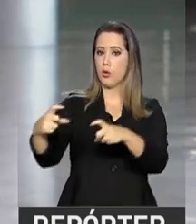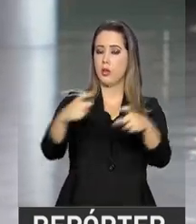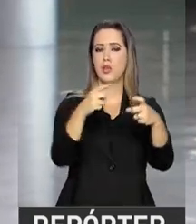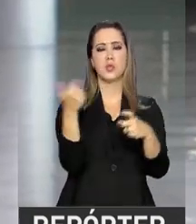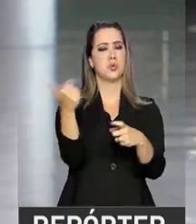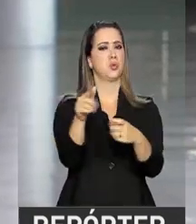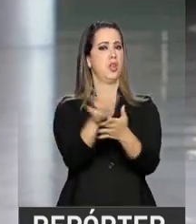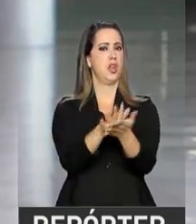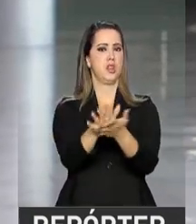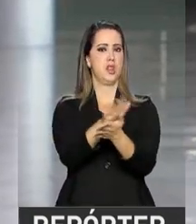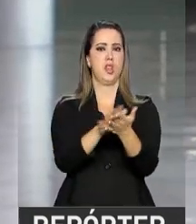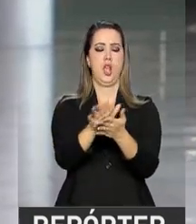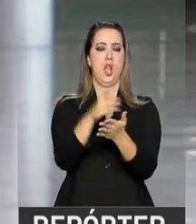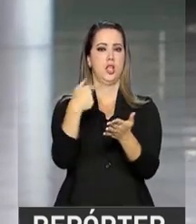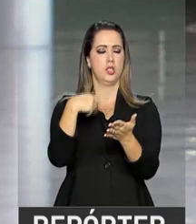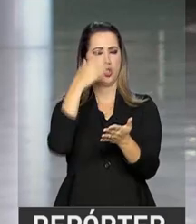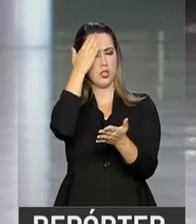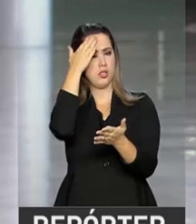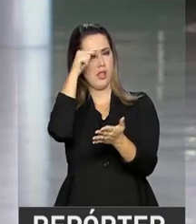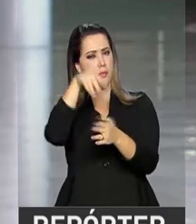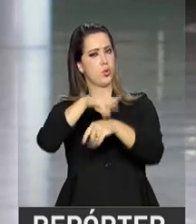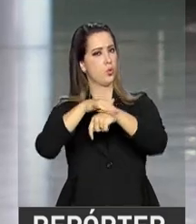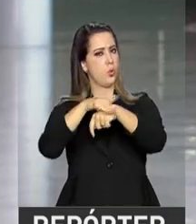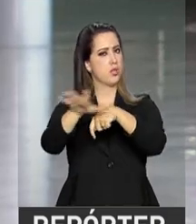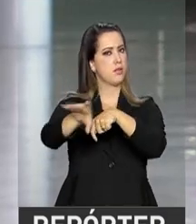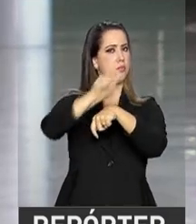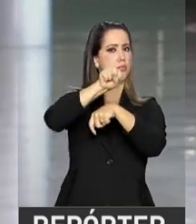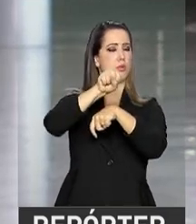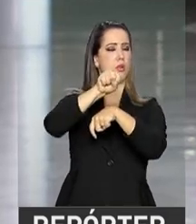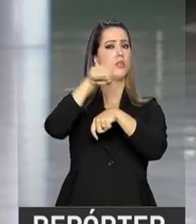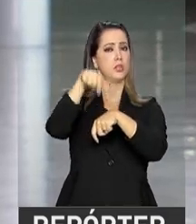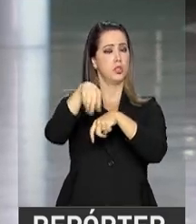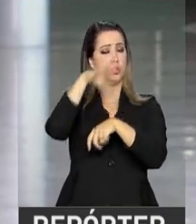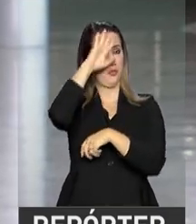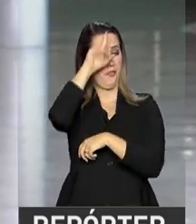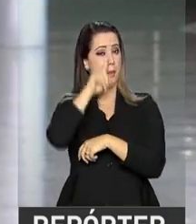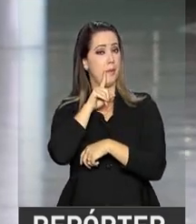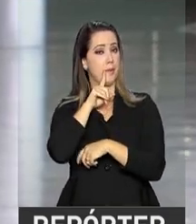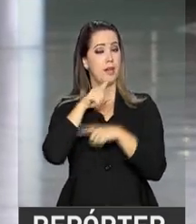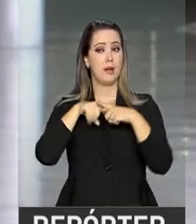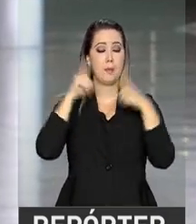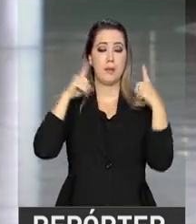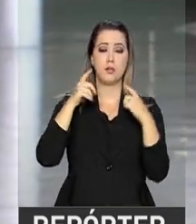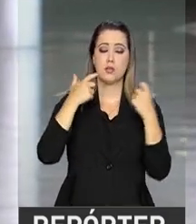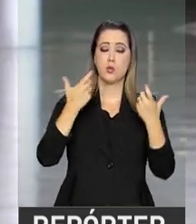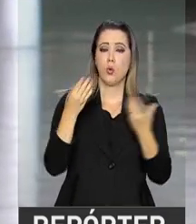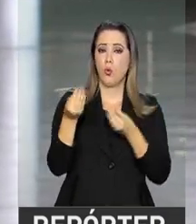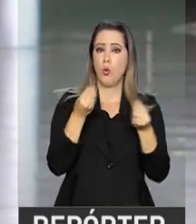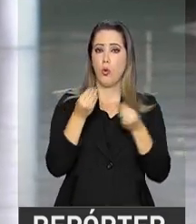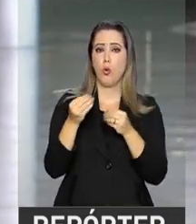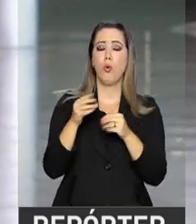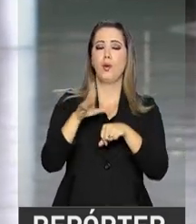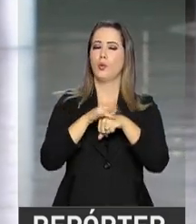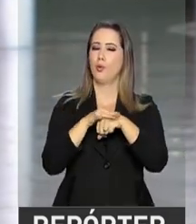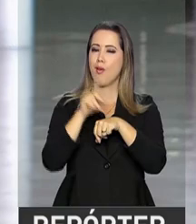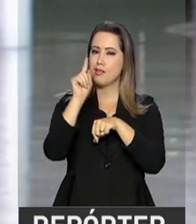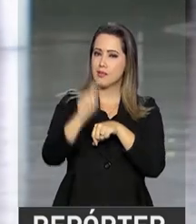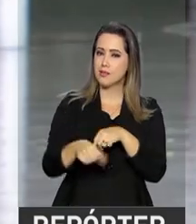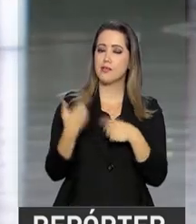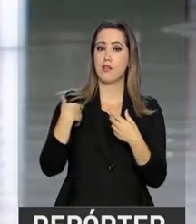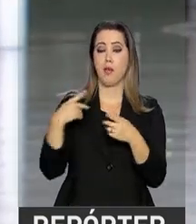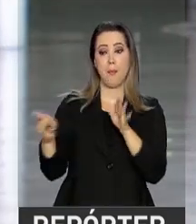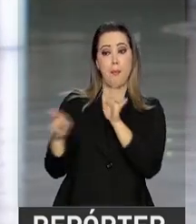agora não houve nenhum registro de febre amarela mas como tipo que está em circulação no brasil é o tipo